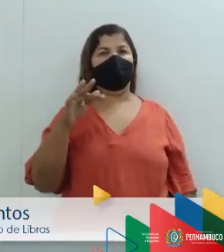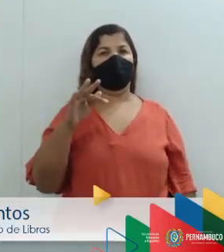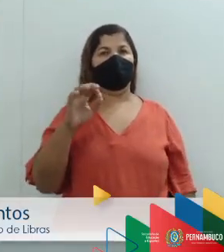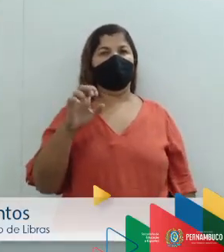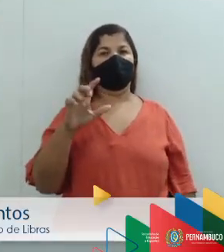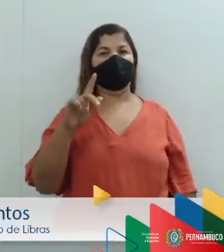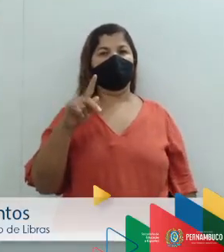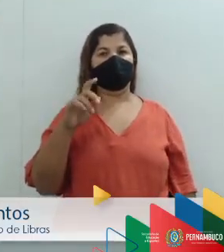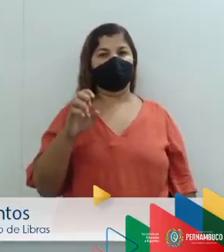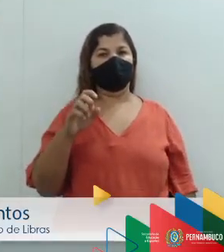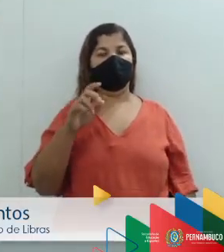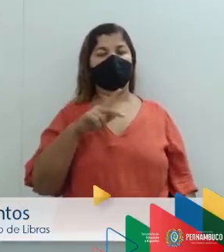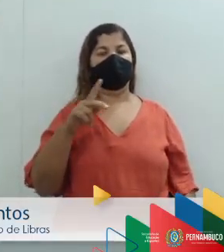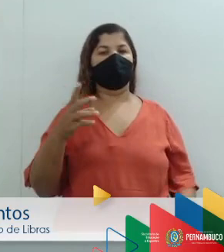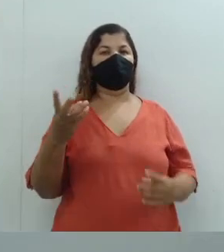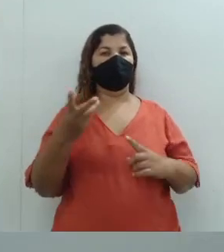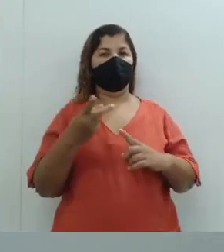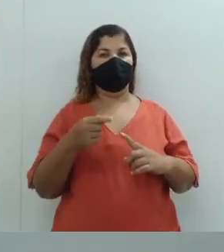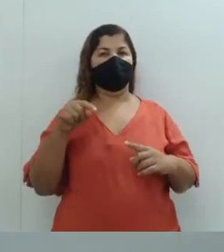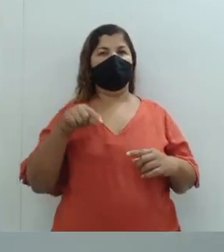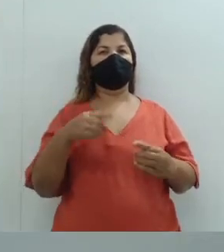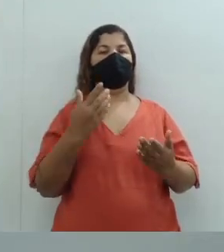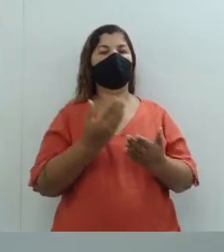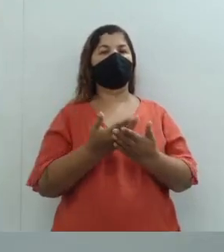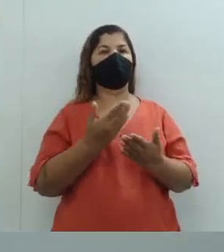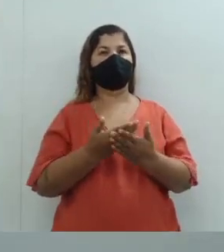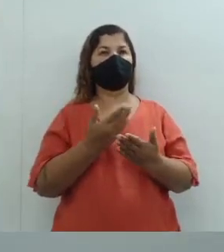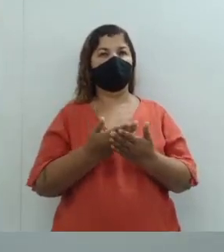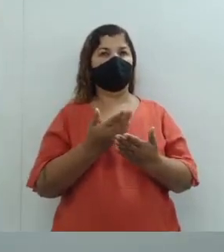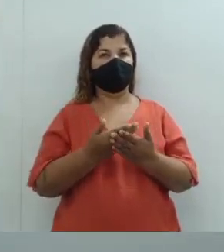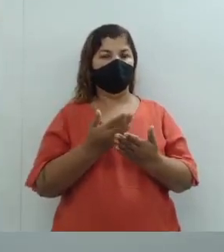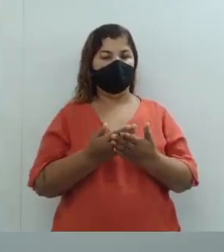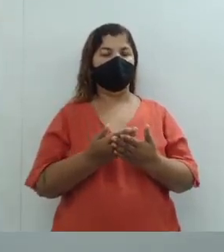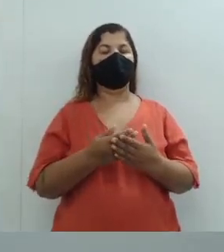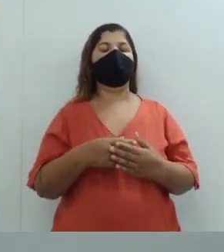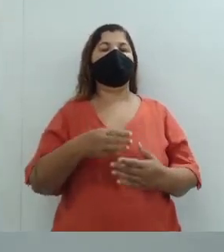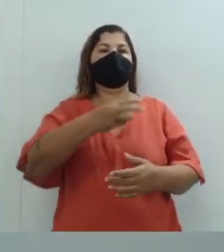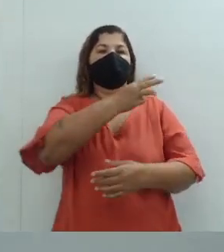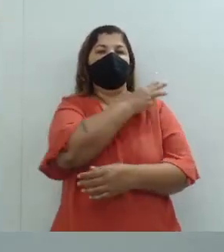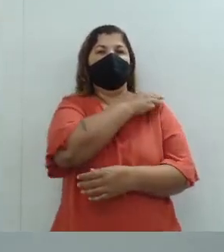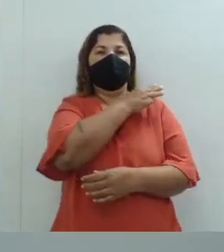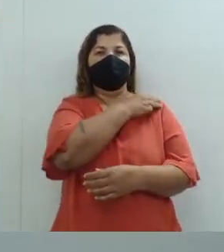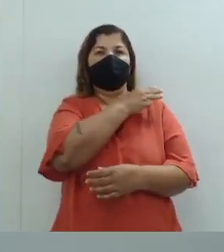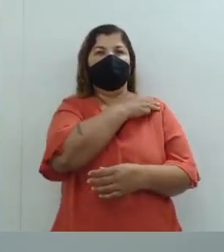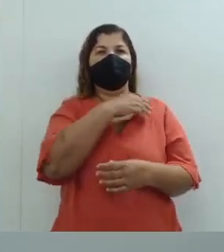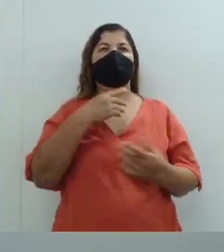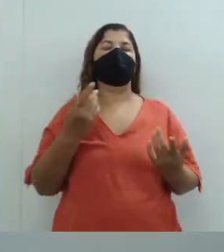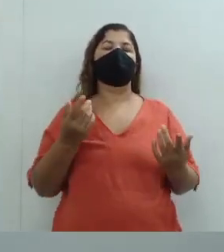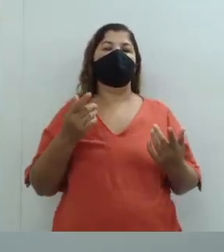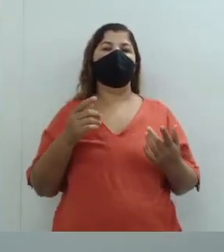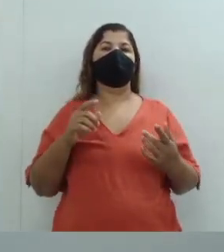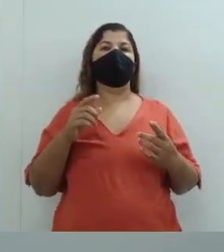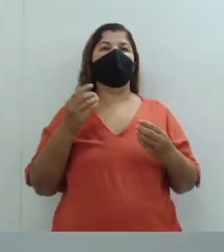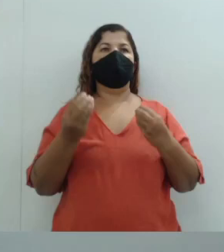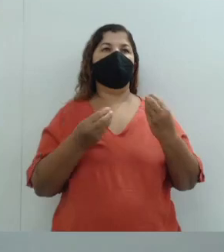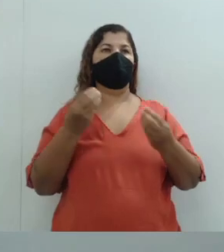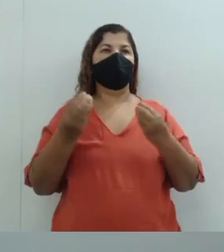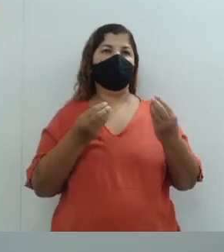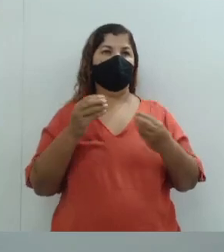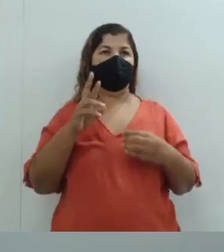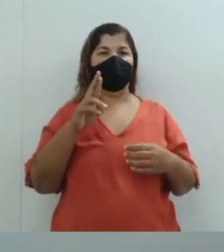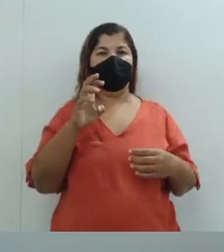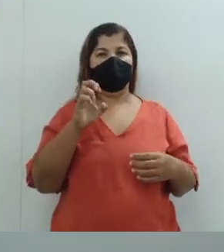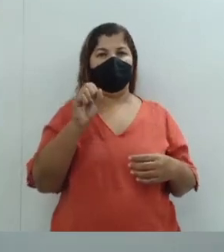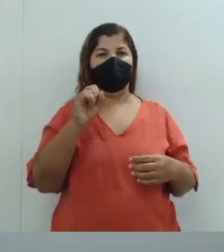de Física e a gente vai estudar hoje, né? Vocês do terceiro ano especificamente, a gente vai ter uma aula sobre resistores e a